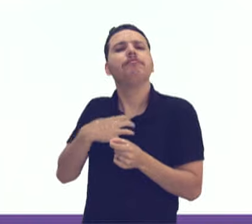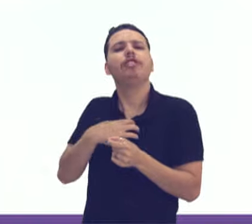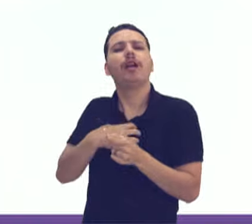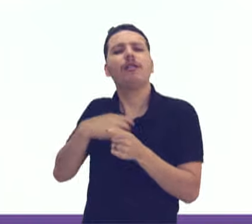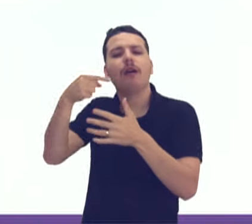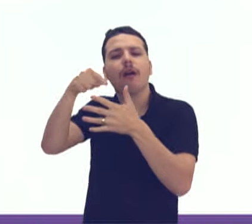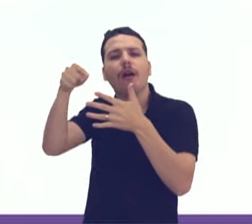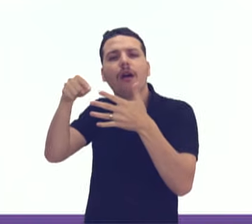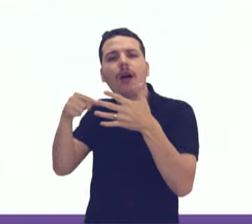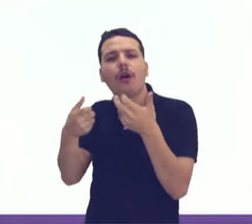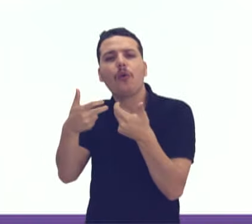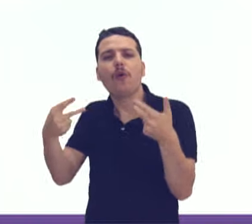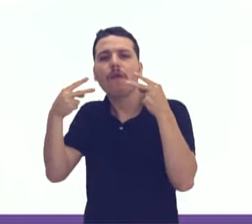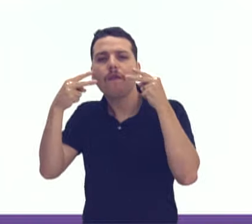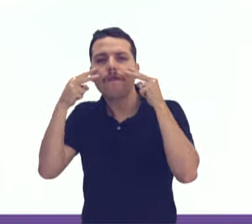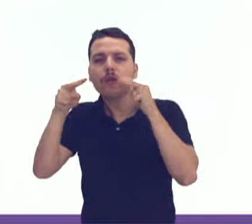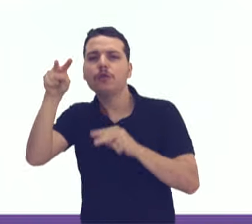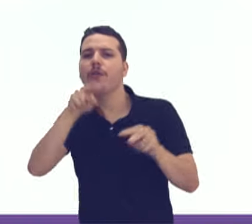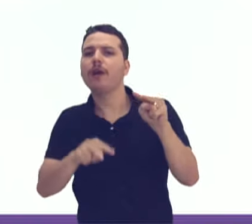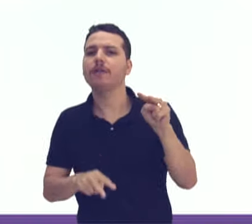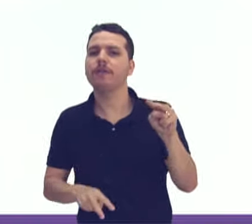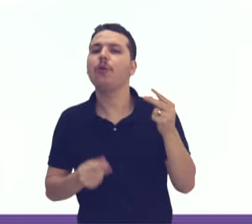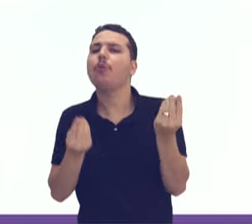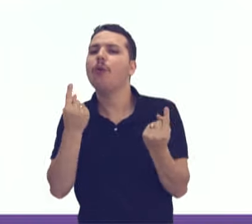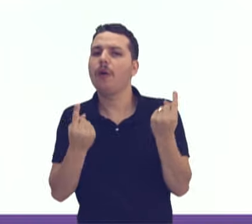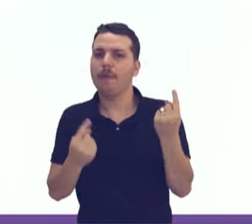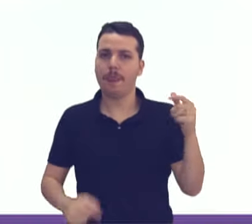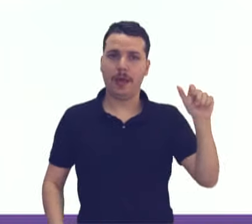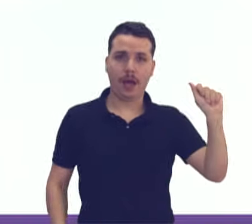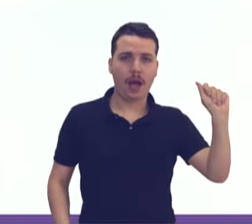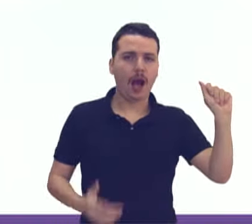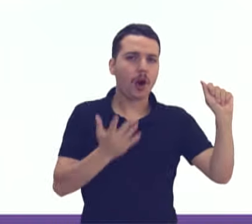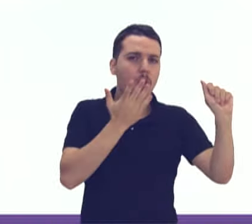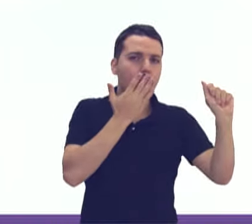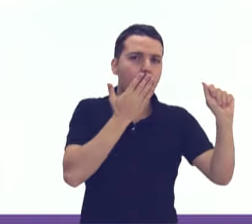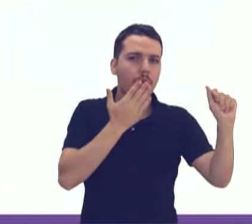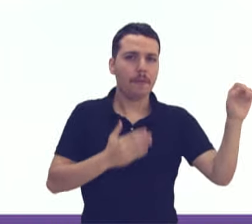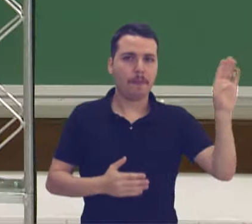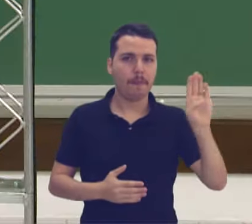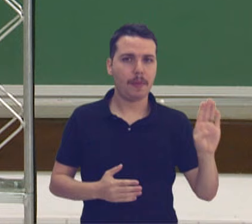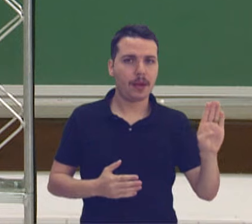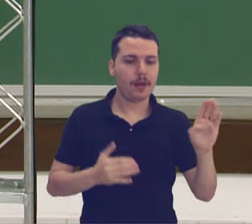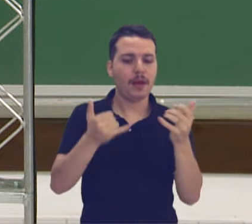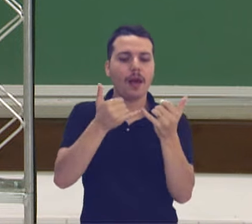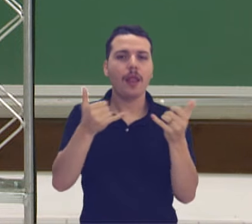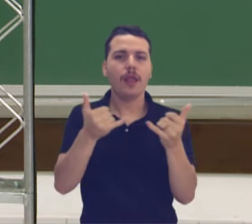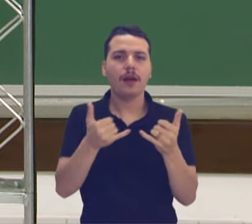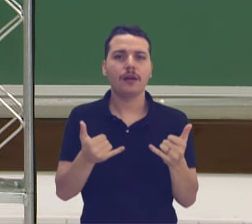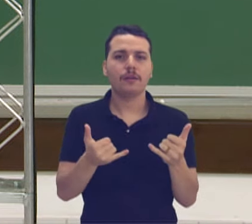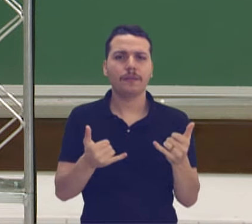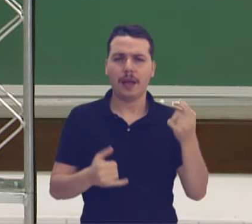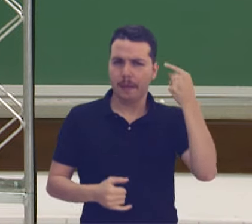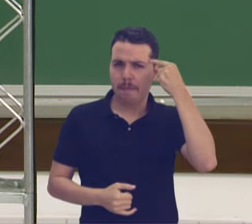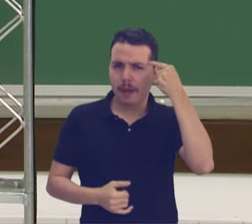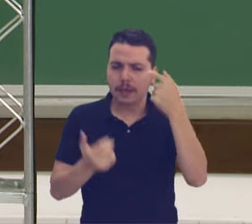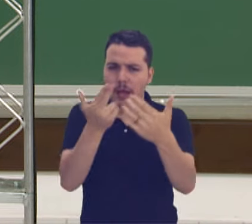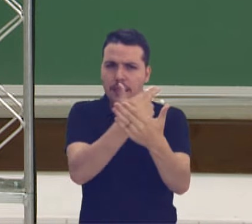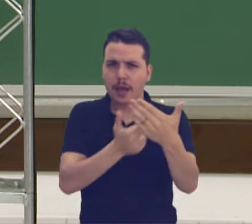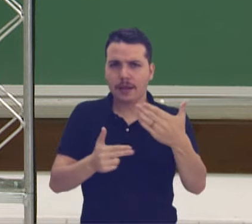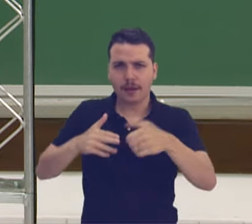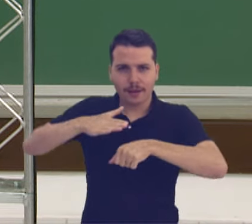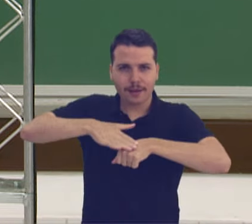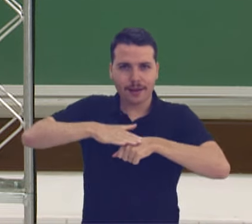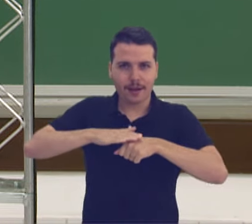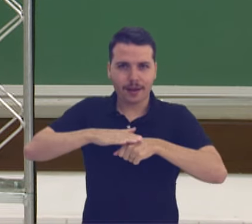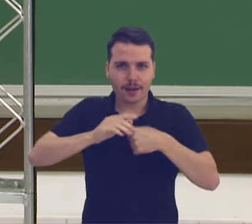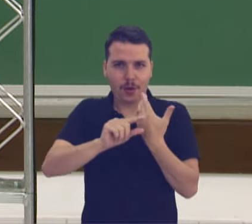elementos visuais a cores ou b linhas pensem no desenho que ele faz